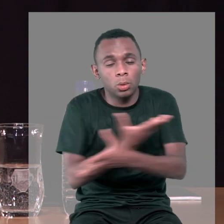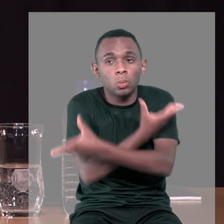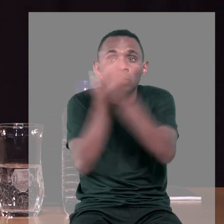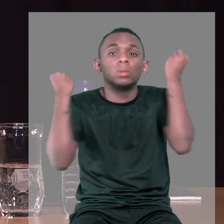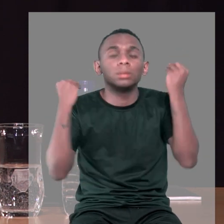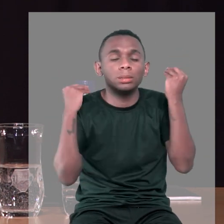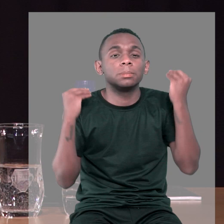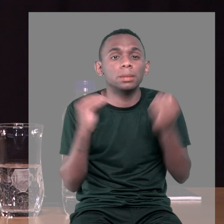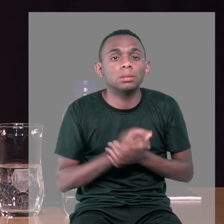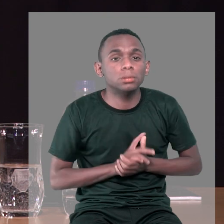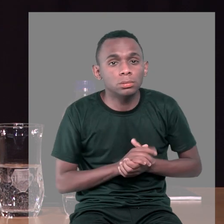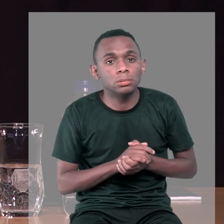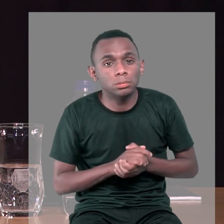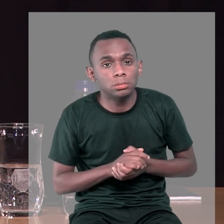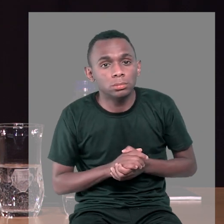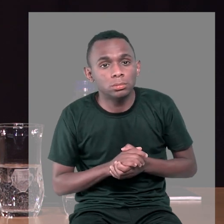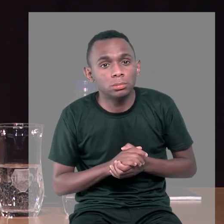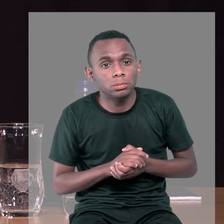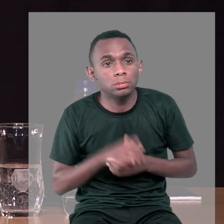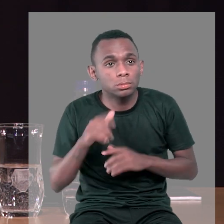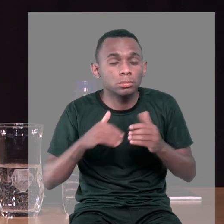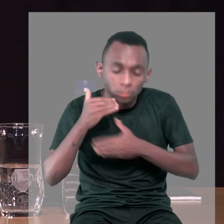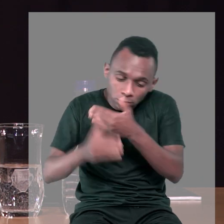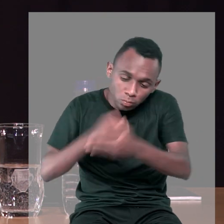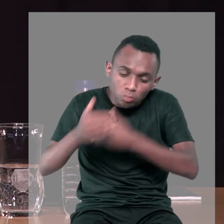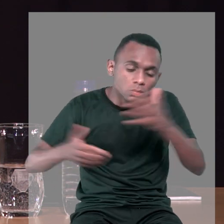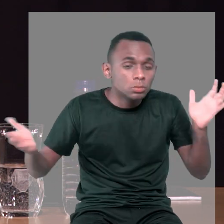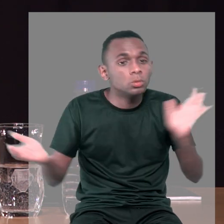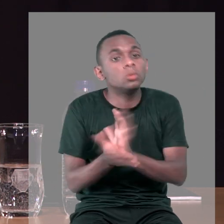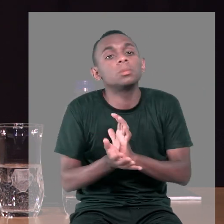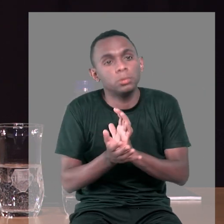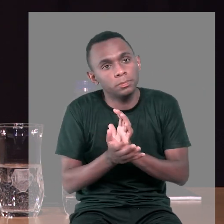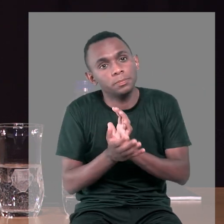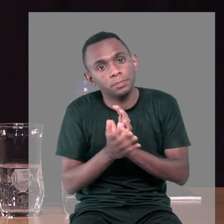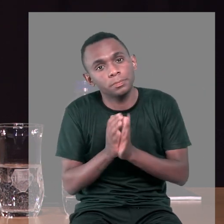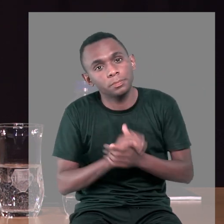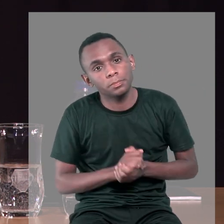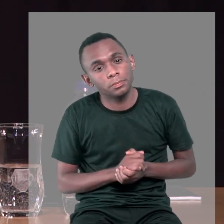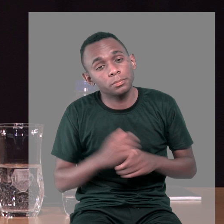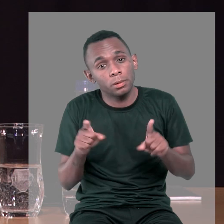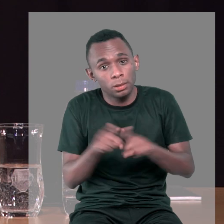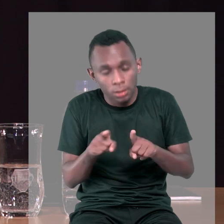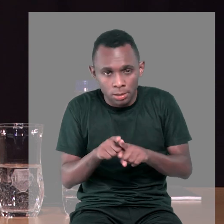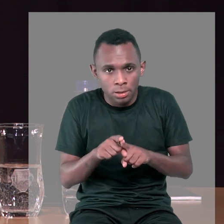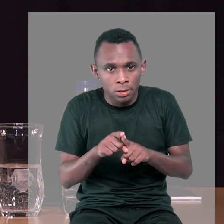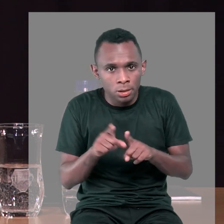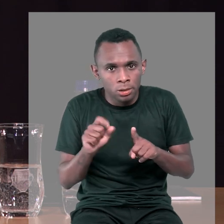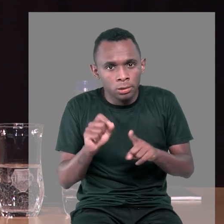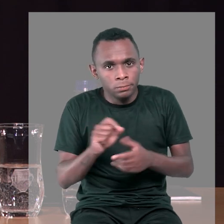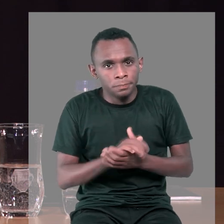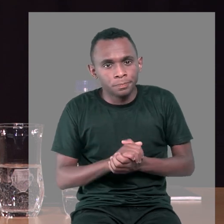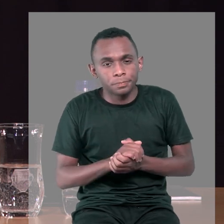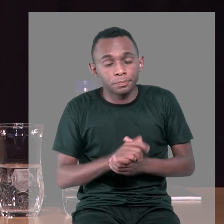uma comunidade pode fazê-lo. Em um outro texto contemporâneo ao livro sobre